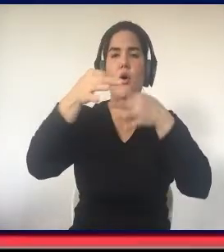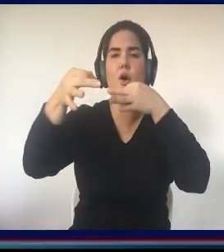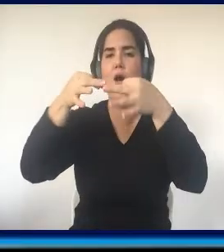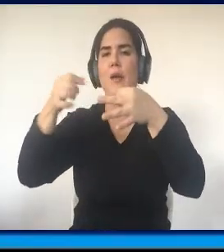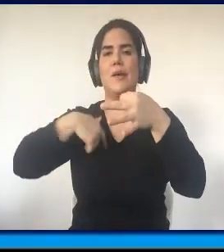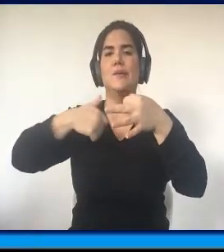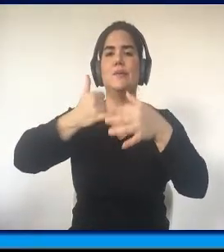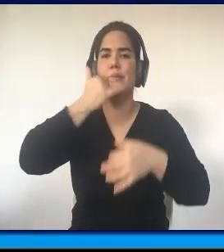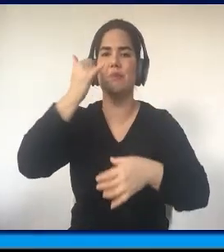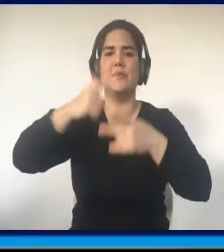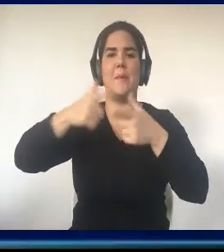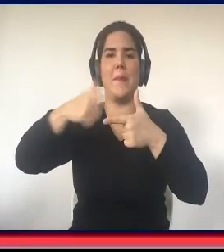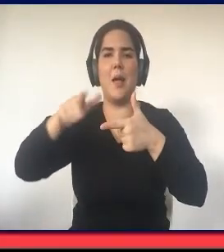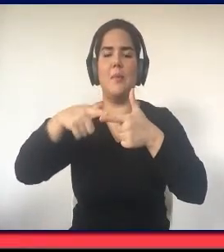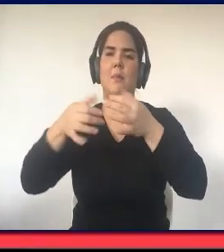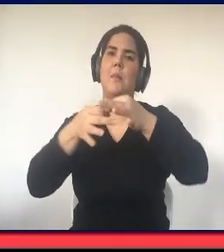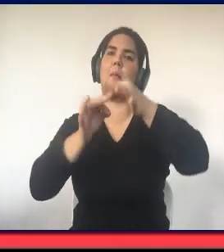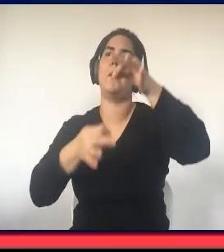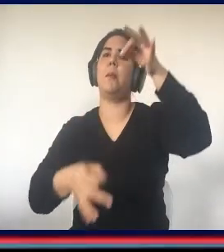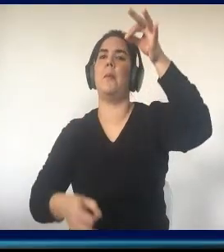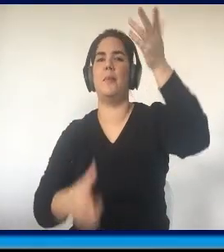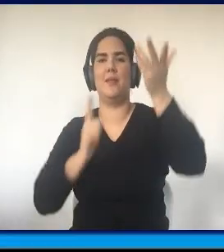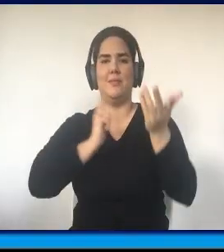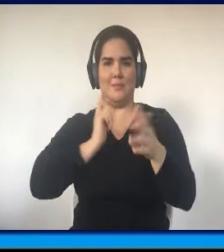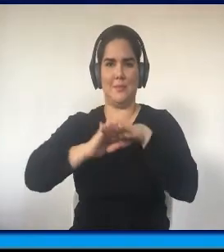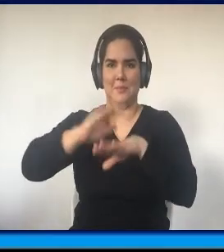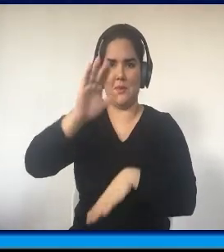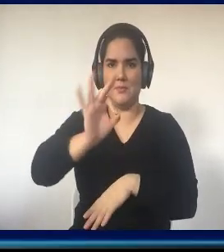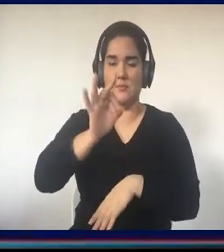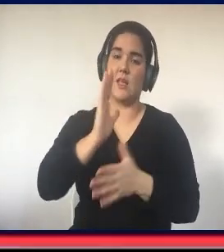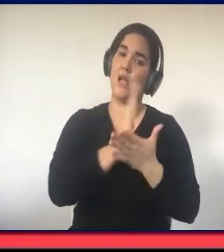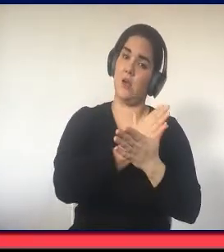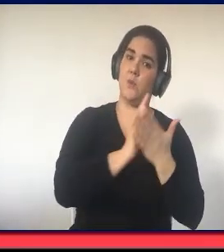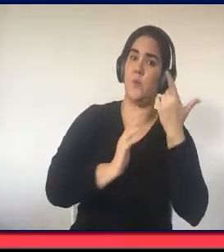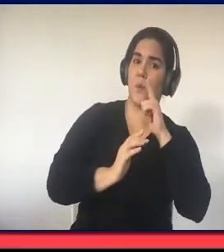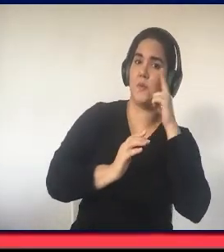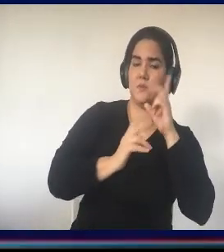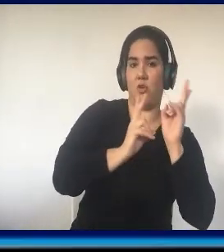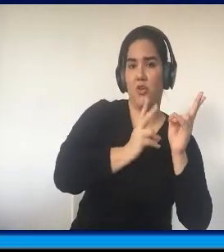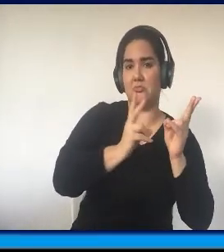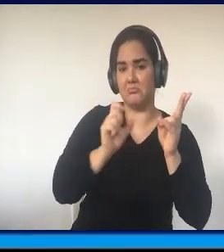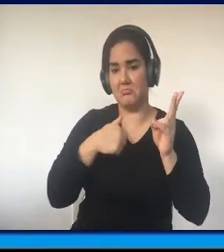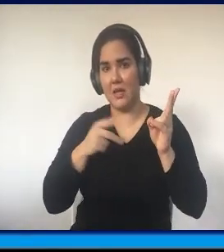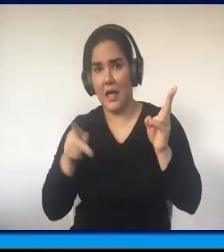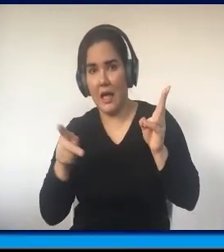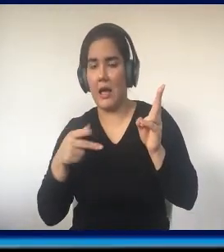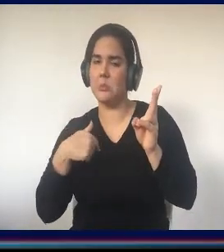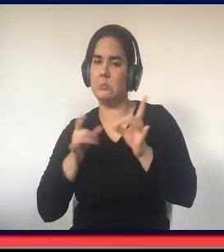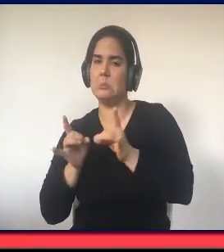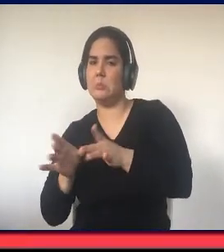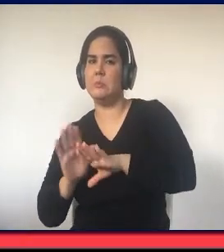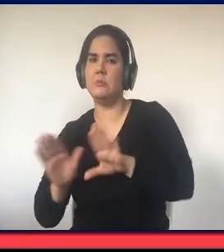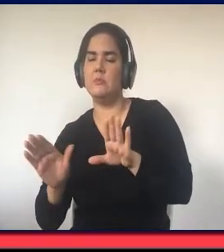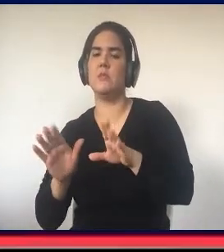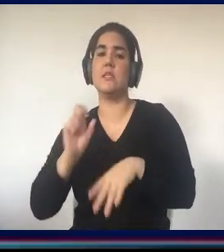faz um outro podcast. Mas só que algumas coisas a gente acertou e a gente continua. Então, assim, se o cara tiver medo de ir para cima, às vezes, cara, eu